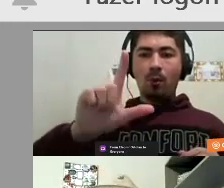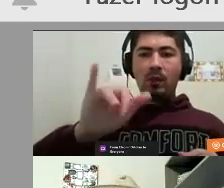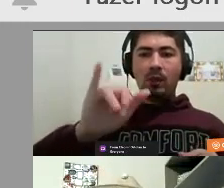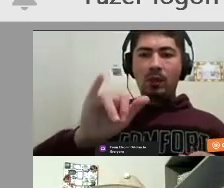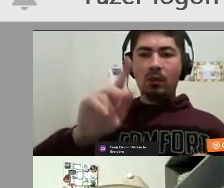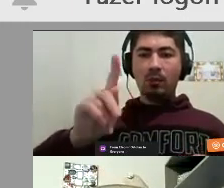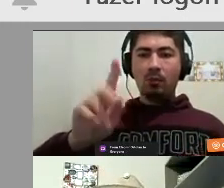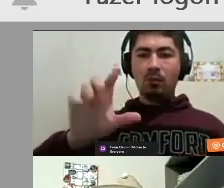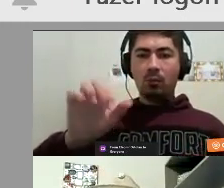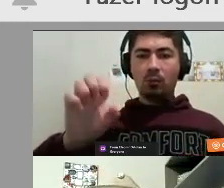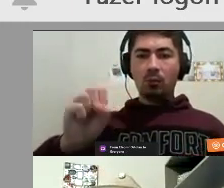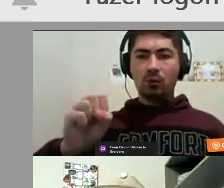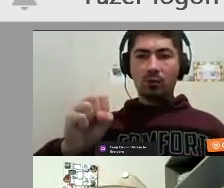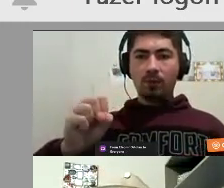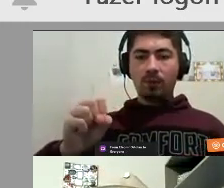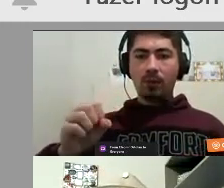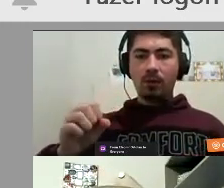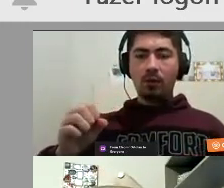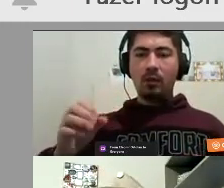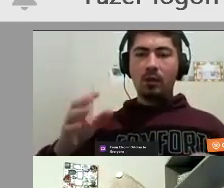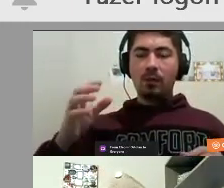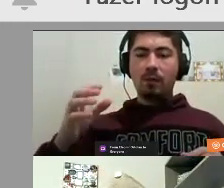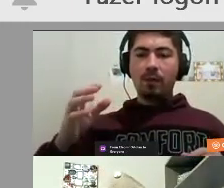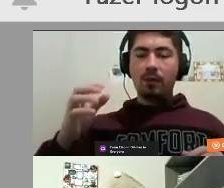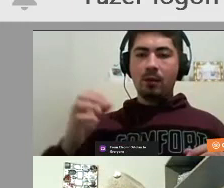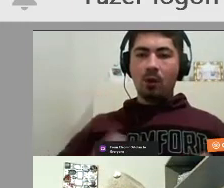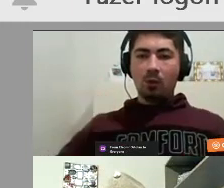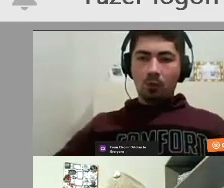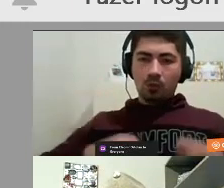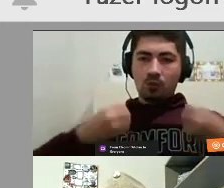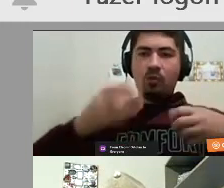que todos nós fizemos para a erradicação da polio.